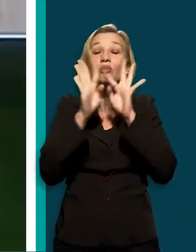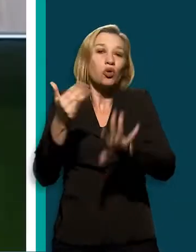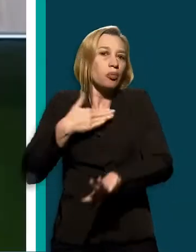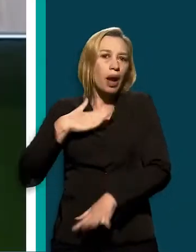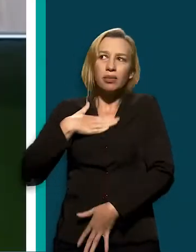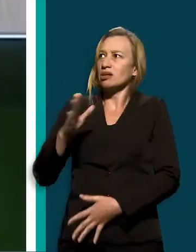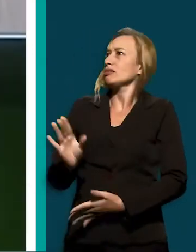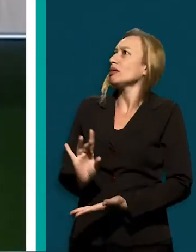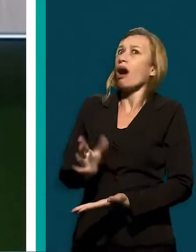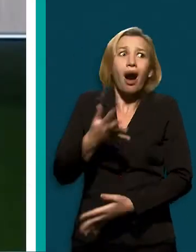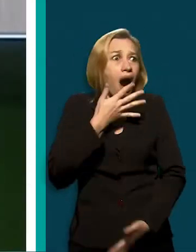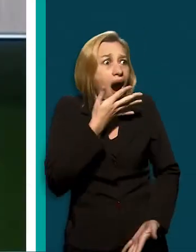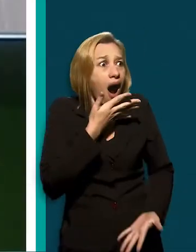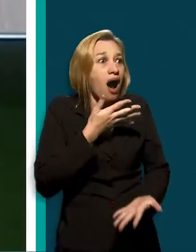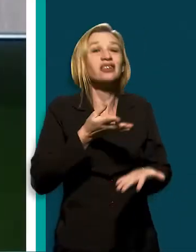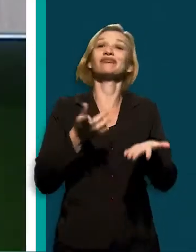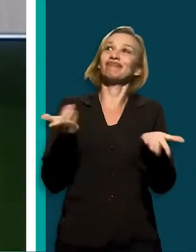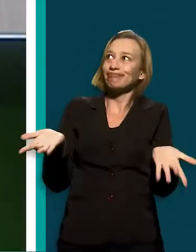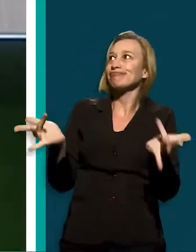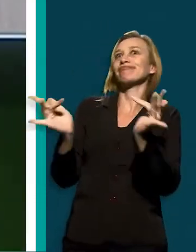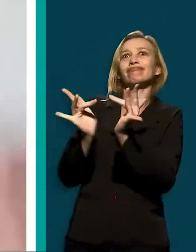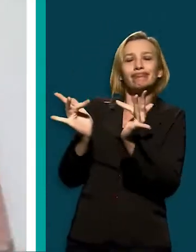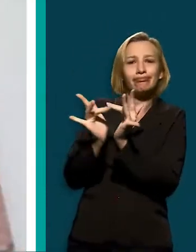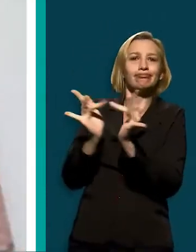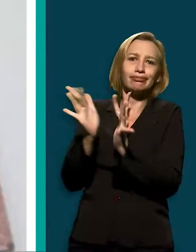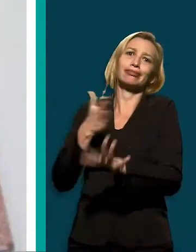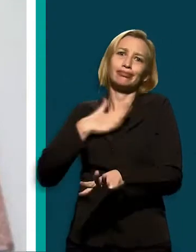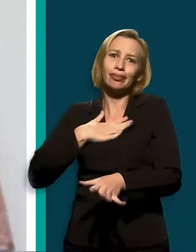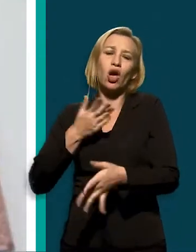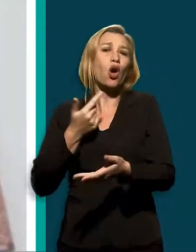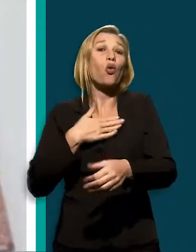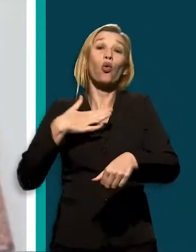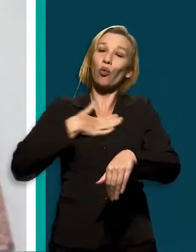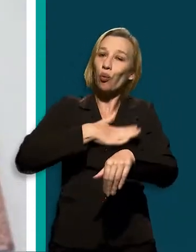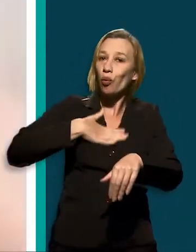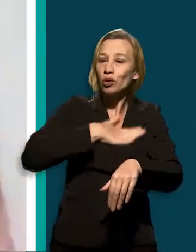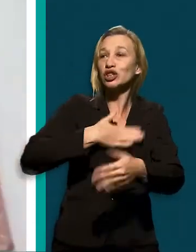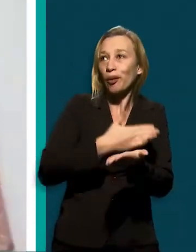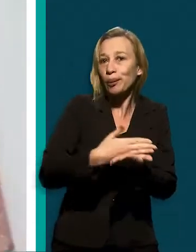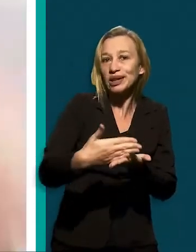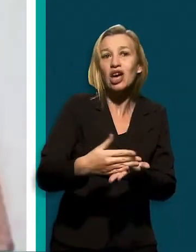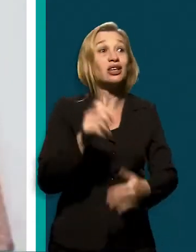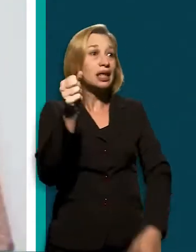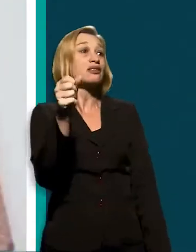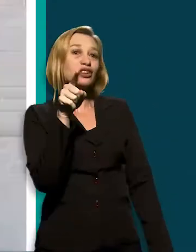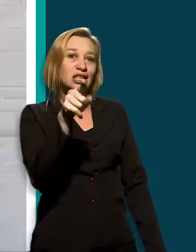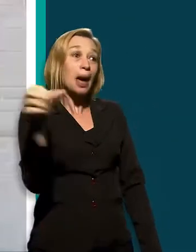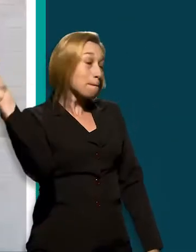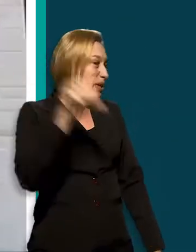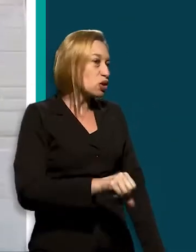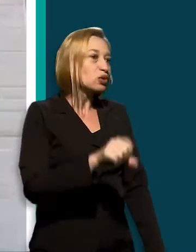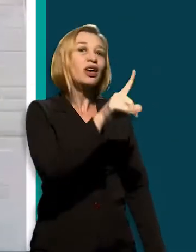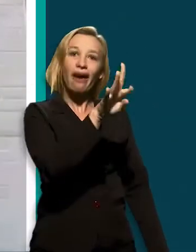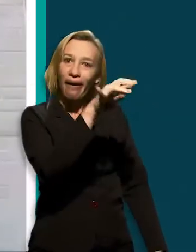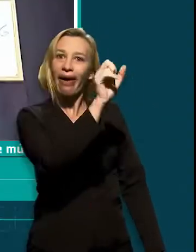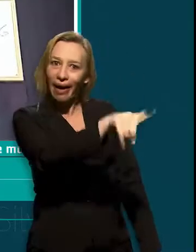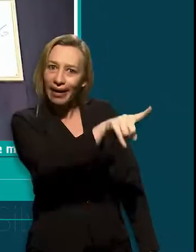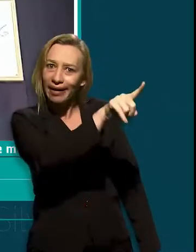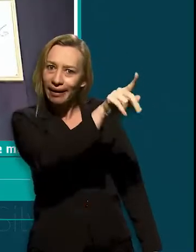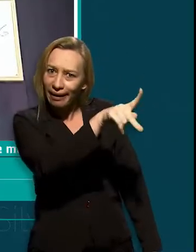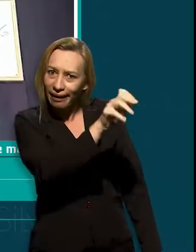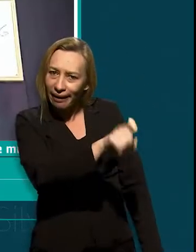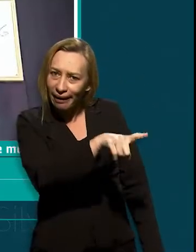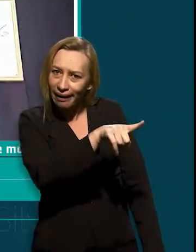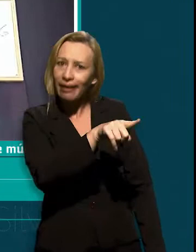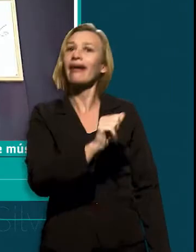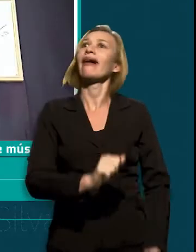Cara, Pois era esse meu contato, e aí eu comecei a gostar da Olha, ferramenta. você tá pior do que a Érica, e nem